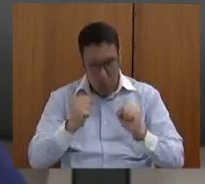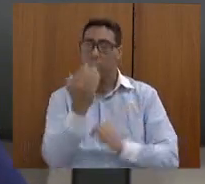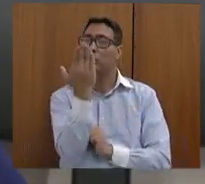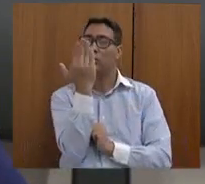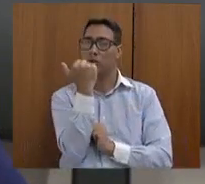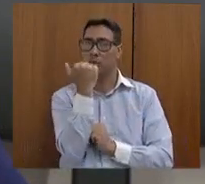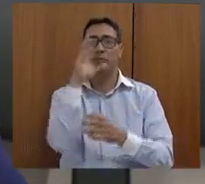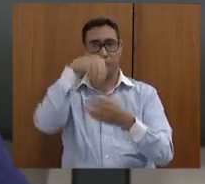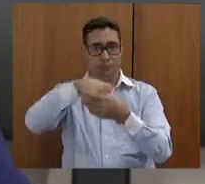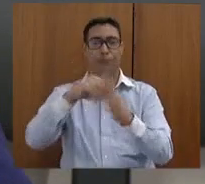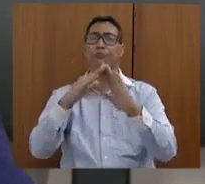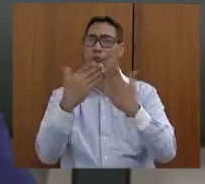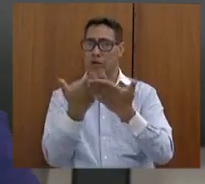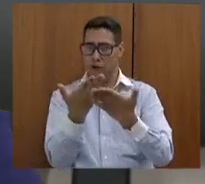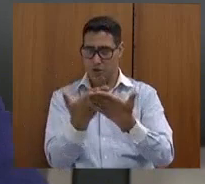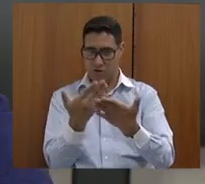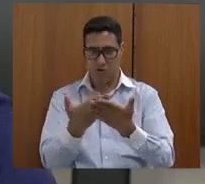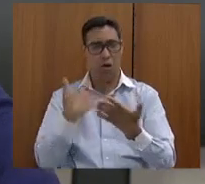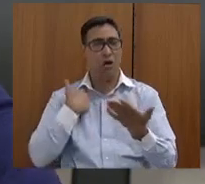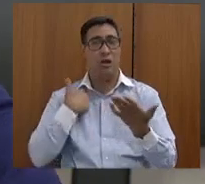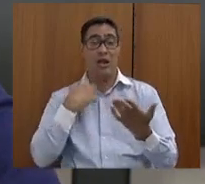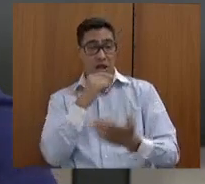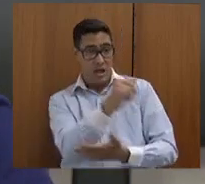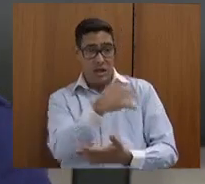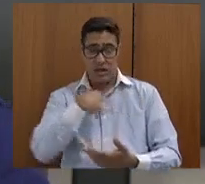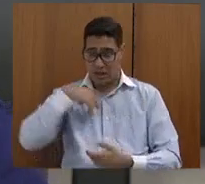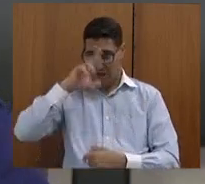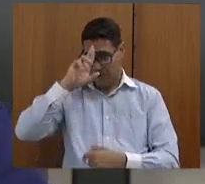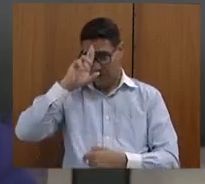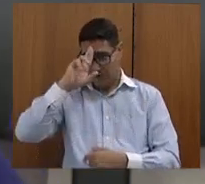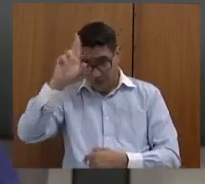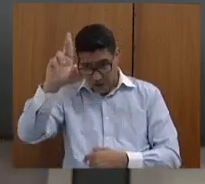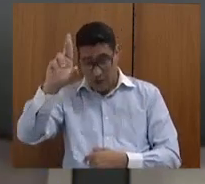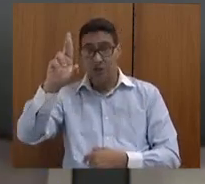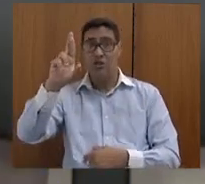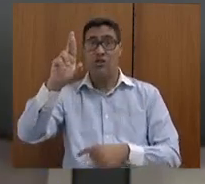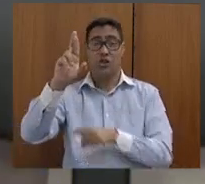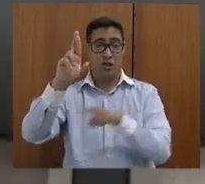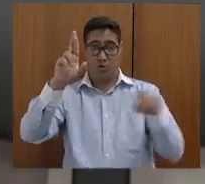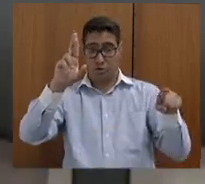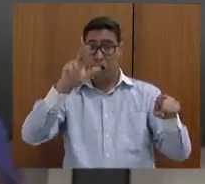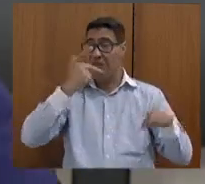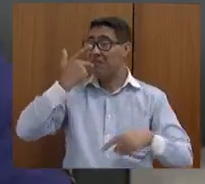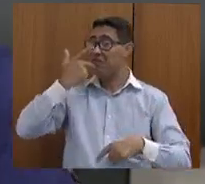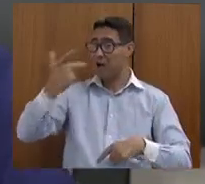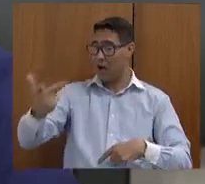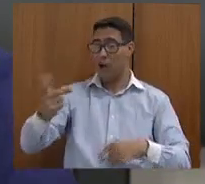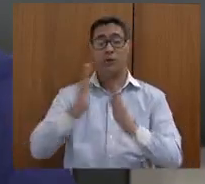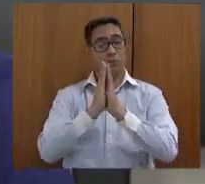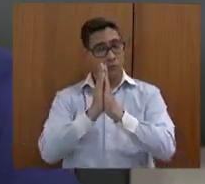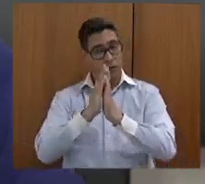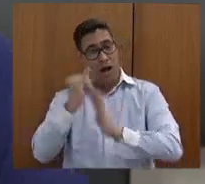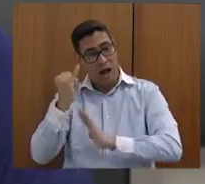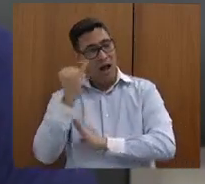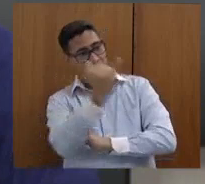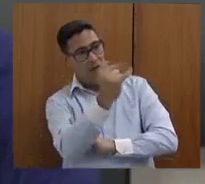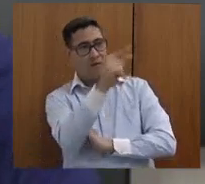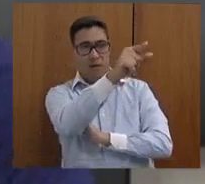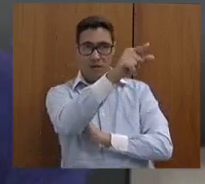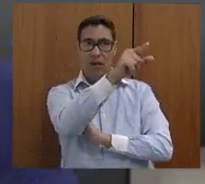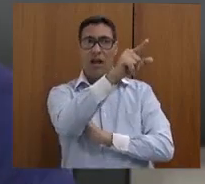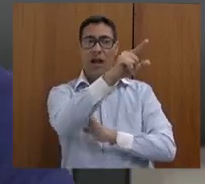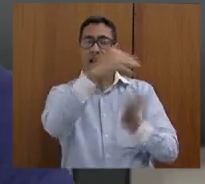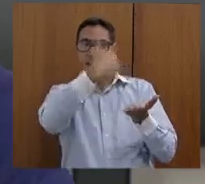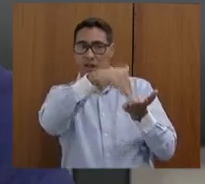gestor que possa dizer isto eu Solicito que seja enviada Regional de ensino que seja comunicado na inspeção escolar porque nós não vamos